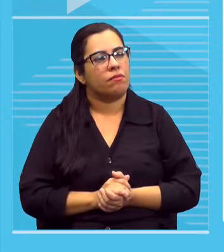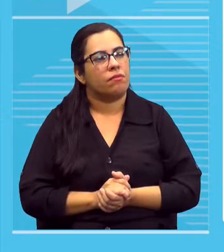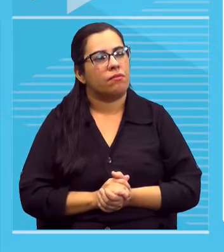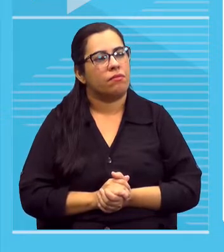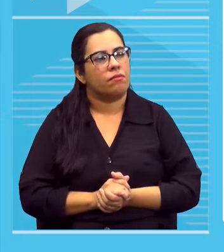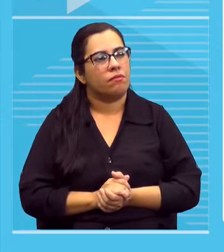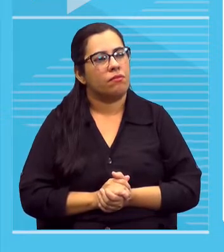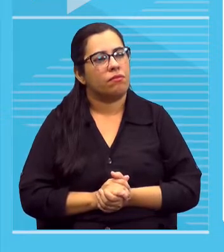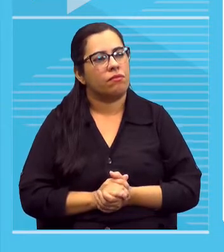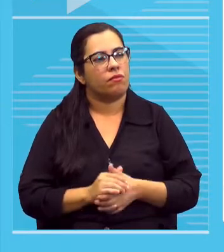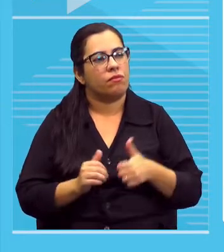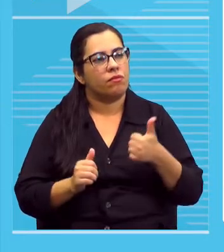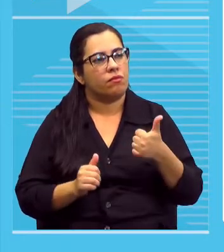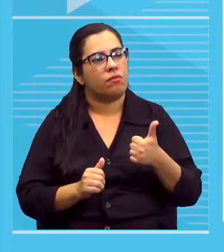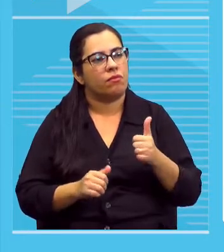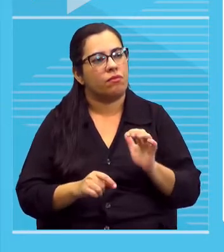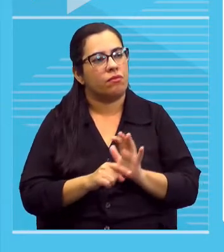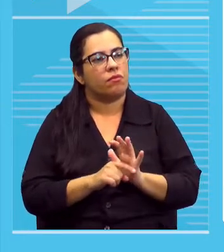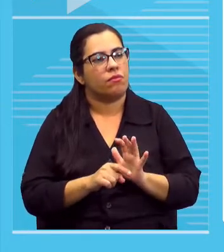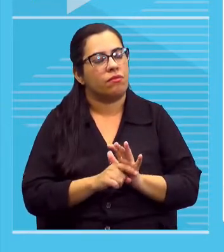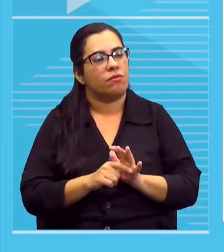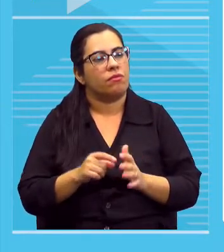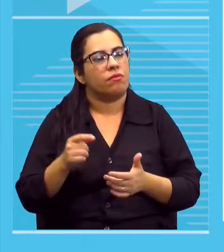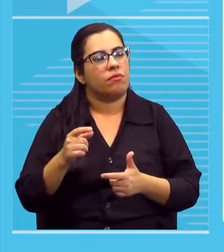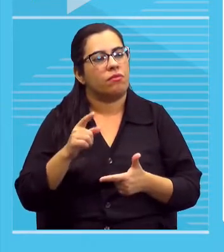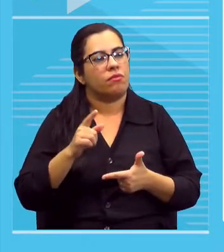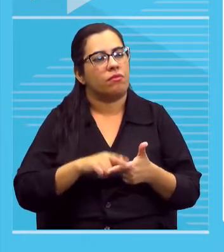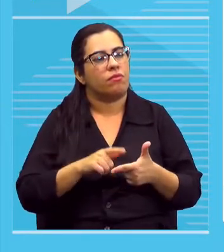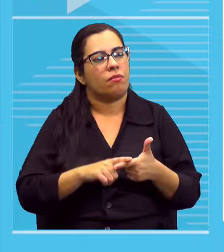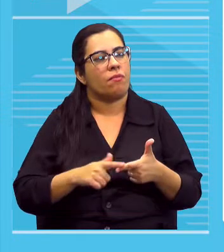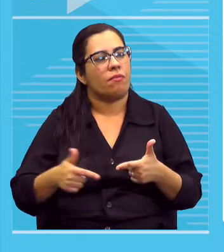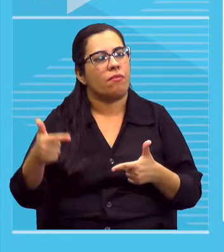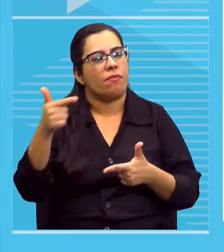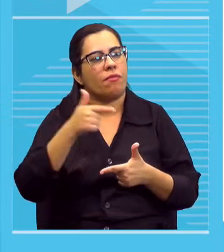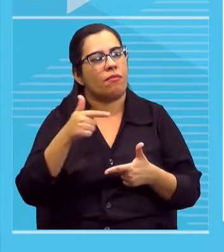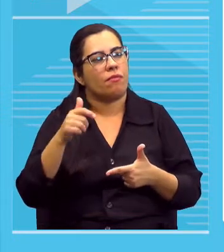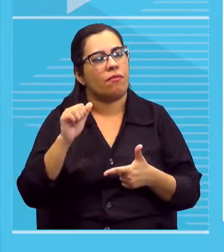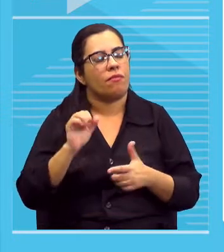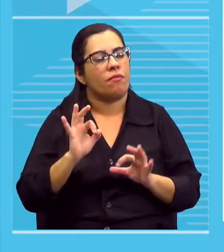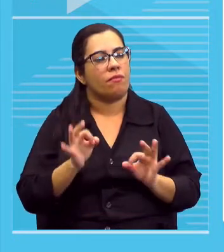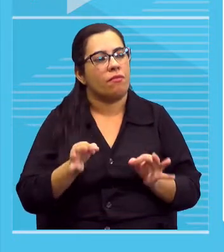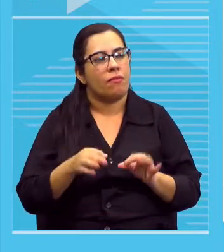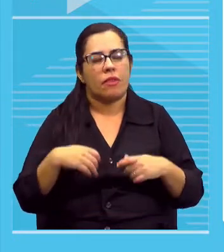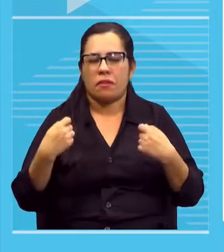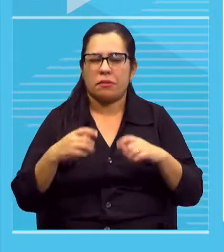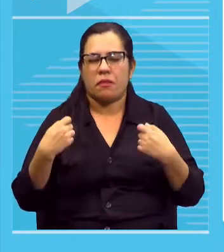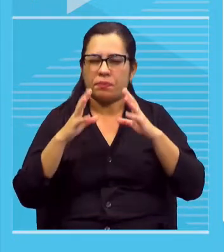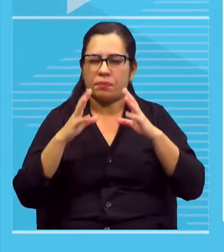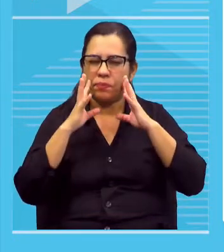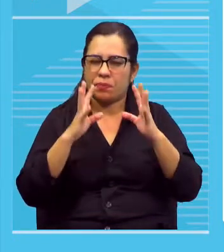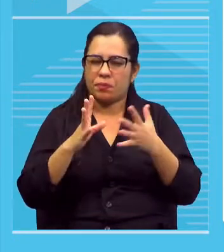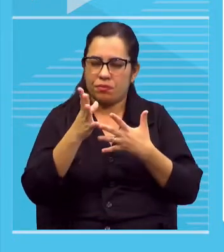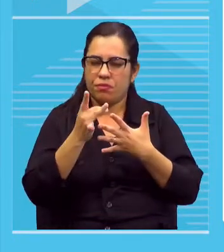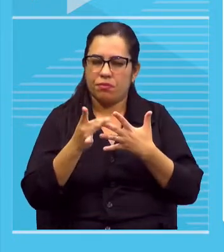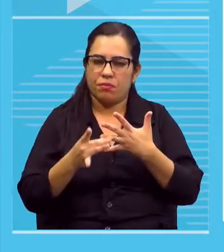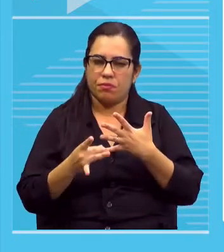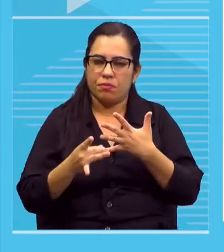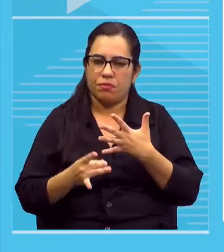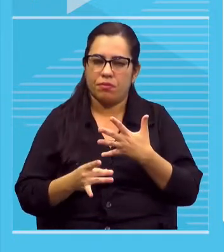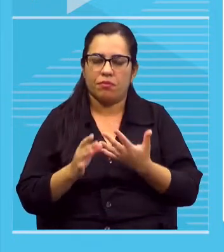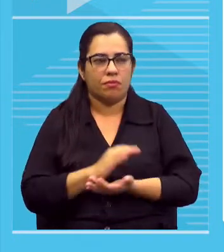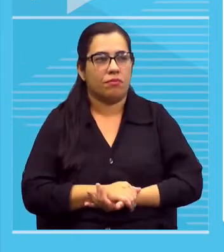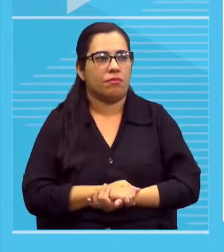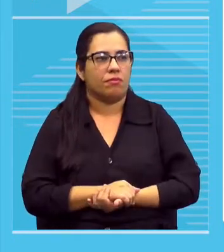tangente ao quadrado de ar o que eu preciso entender aqui gente é só este detalhe aqui ó